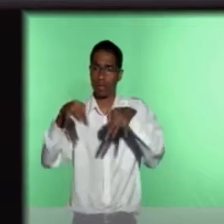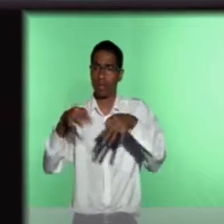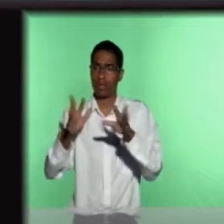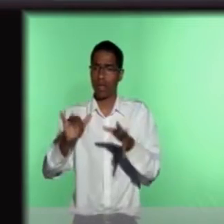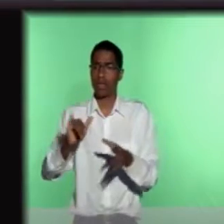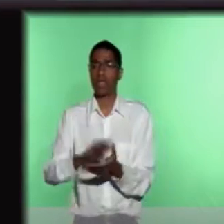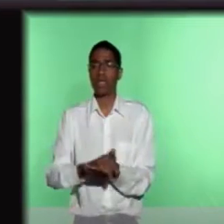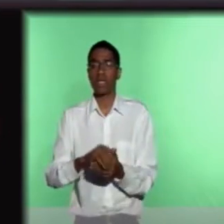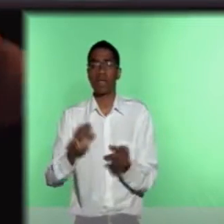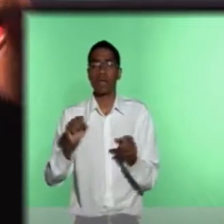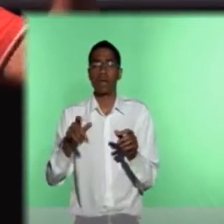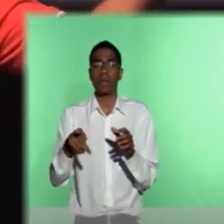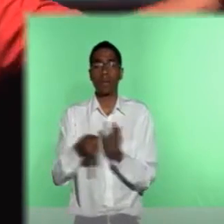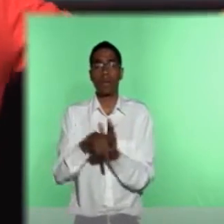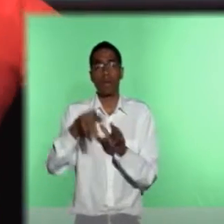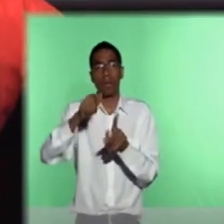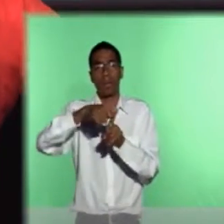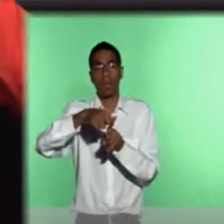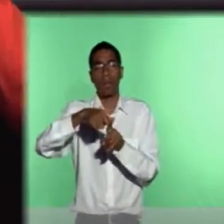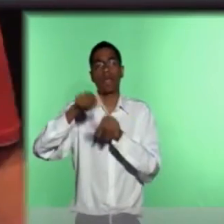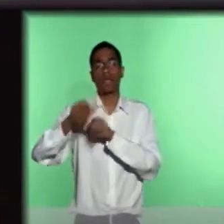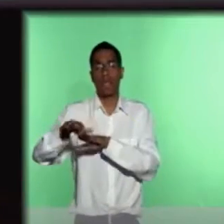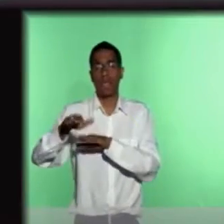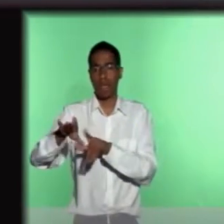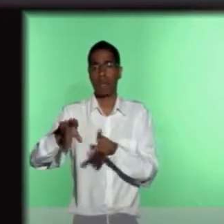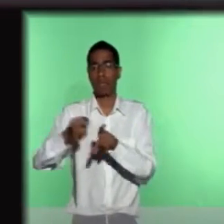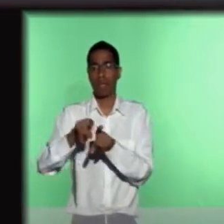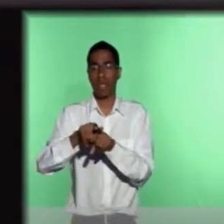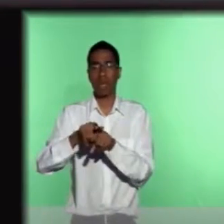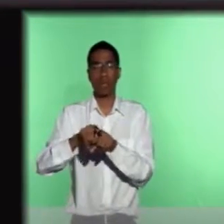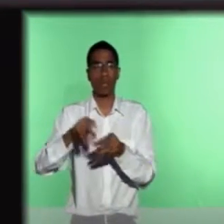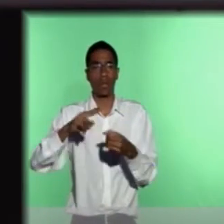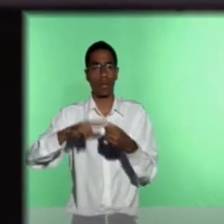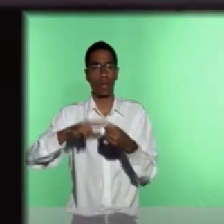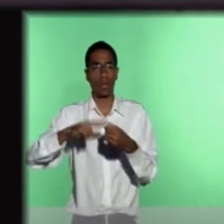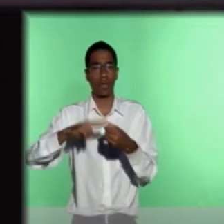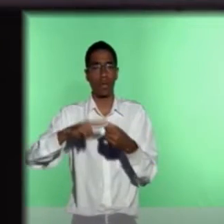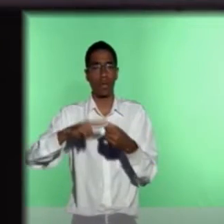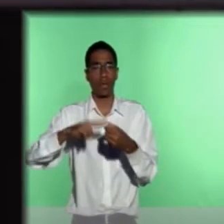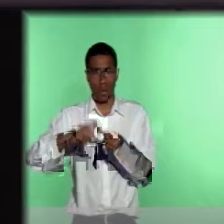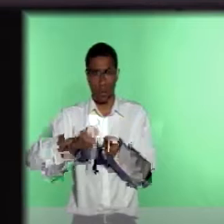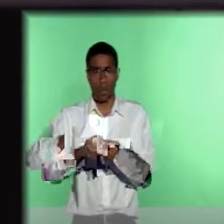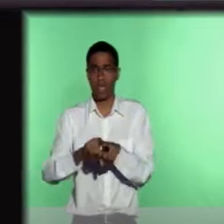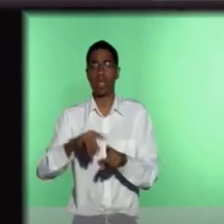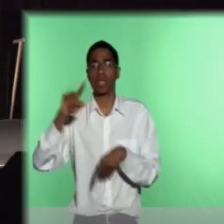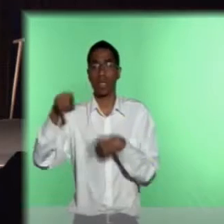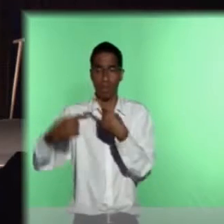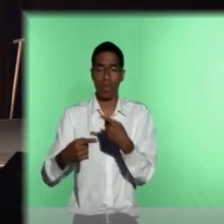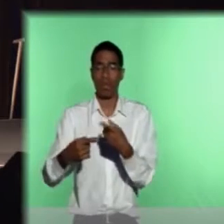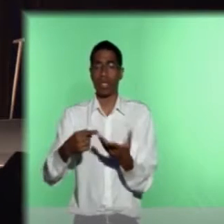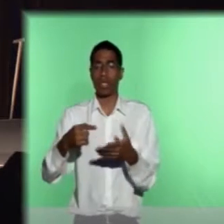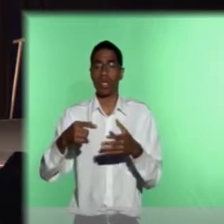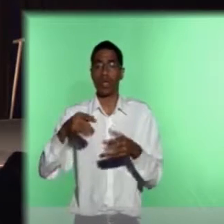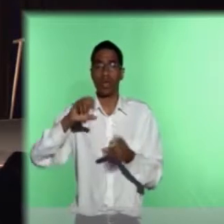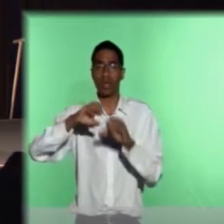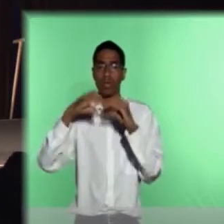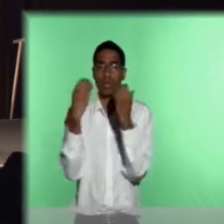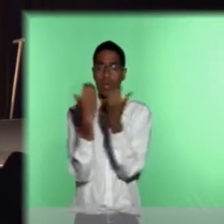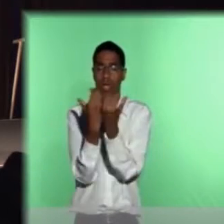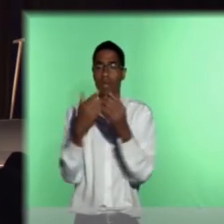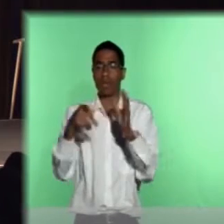setembro na reunião das Nações Unidas e depois em novembro no Congresso da Unesco. Educação e cuidados na primeira